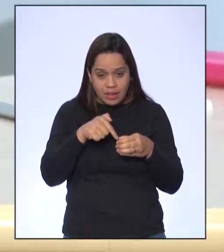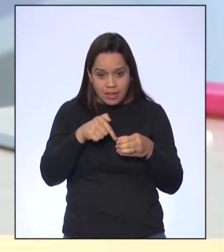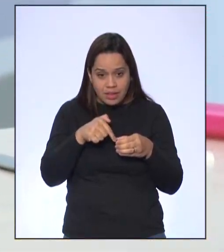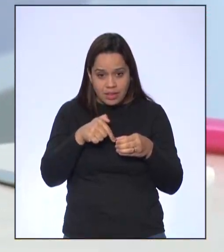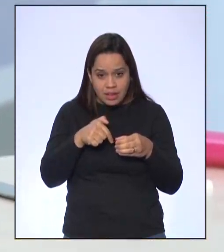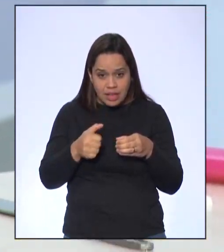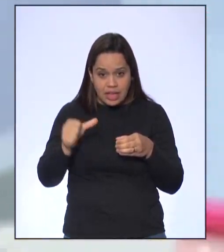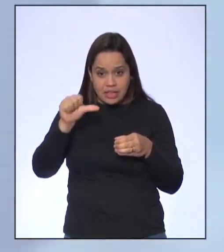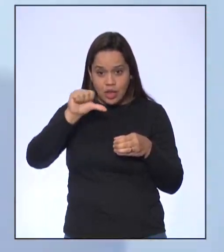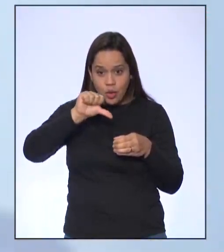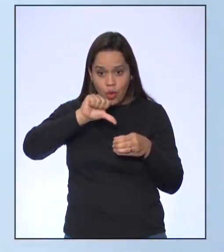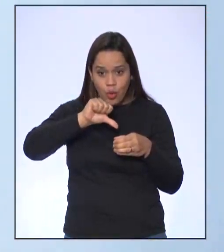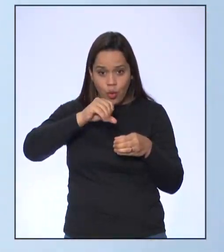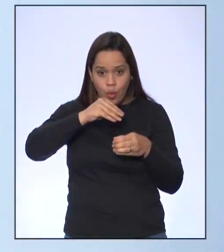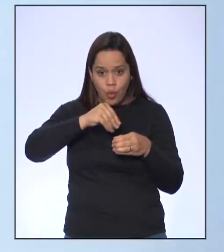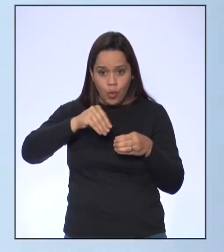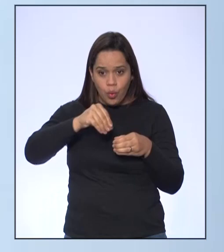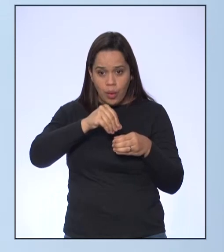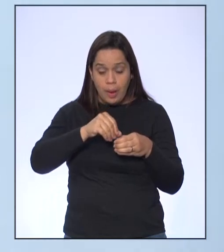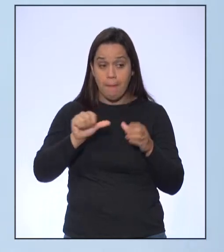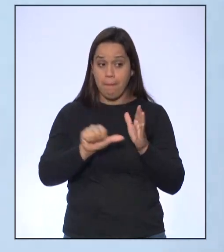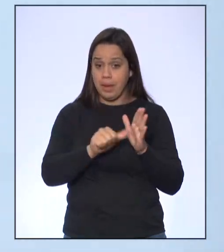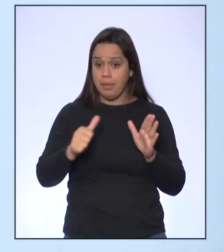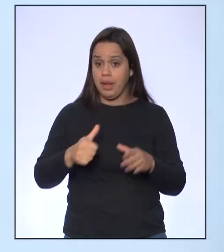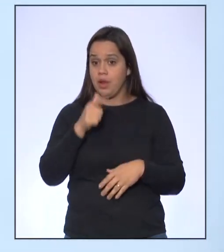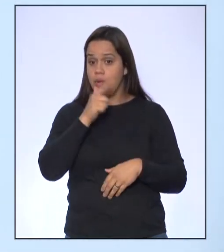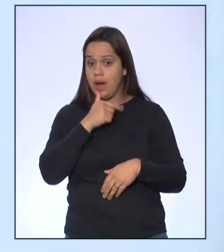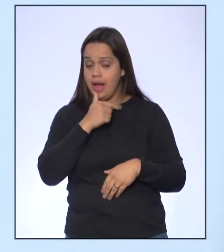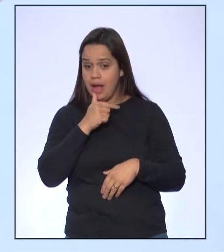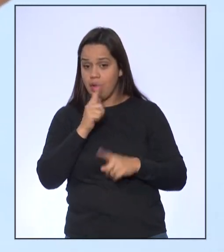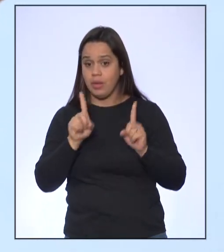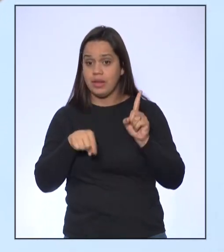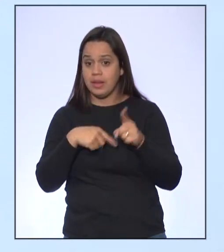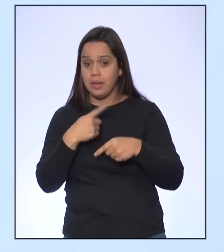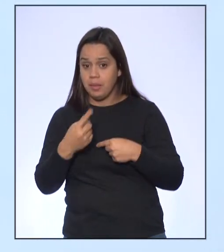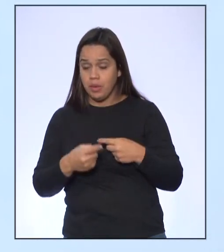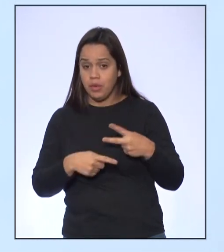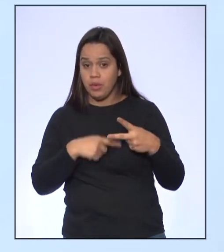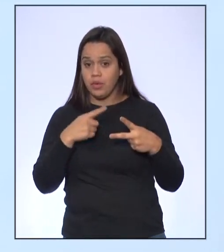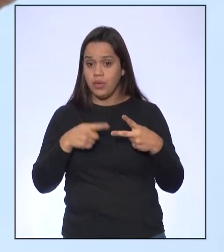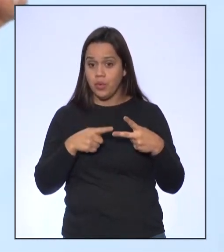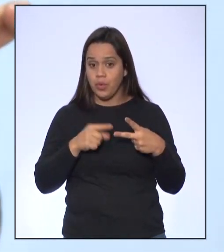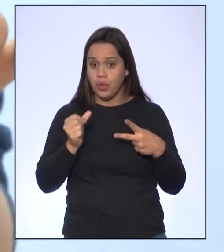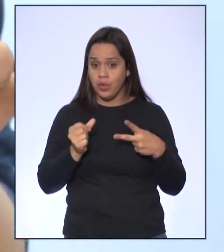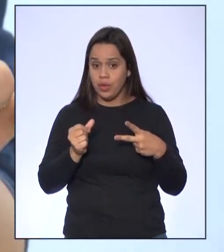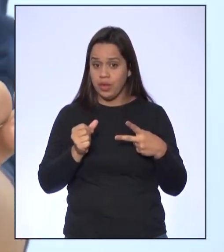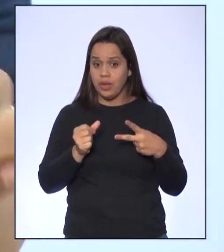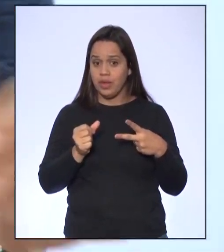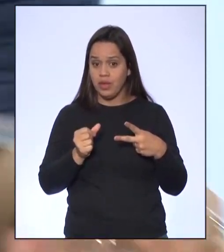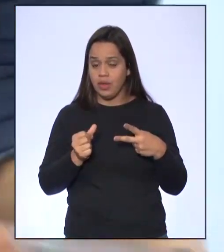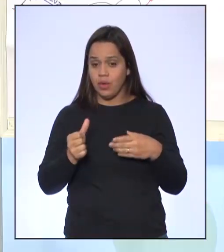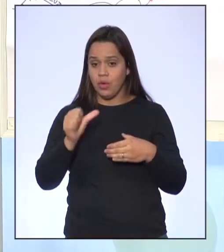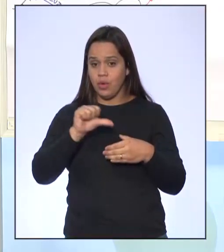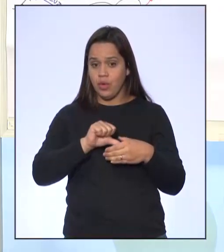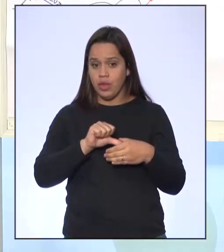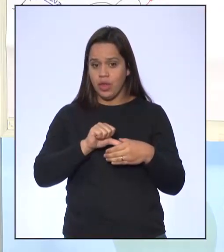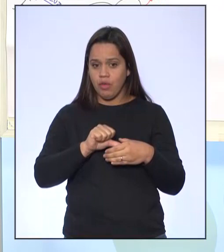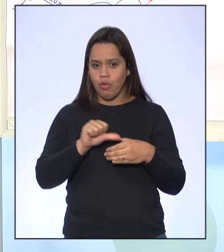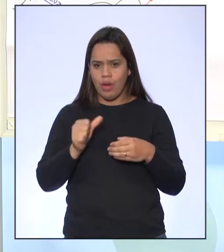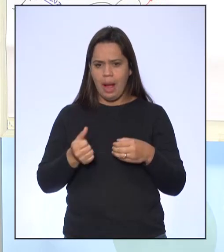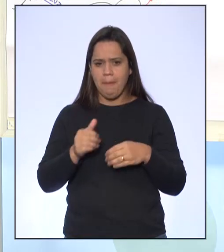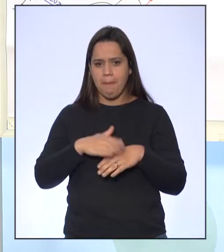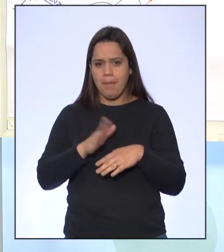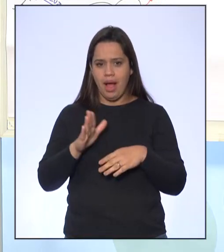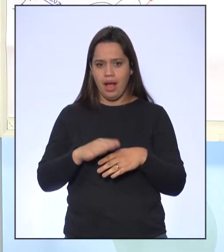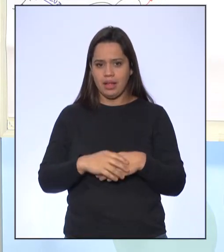aí? Aqui, primeiro foi água. E agora, vou contar para vocês o que tem. Vou até colocar um pouquinho mais,